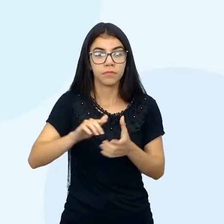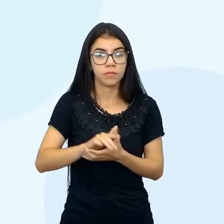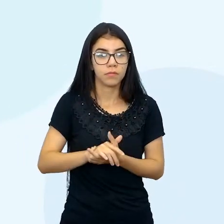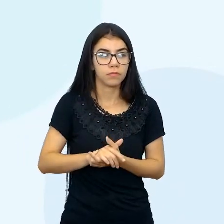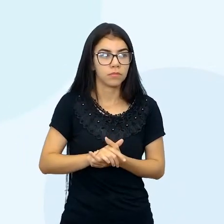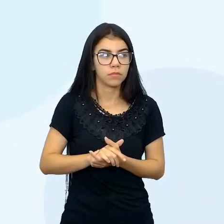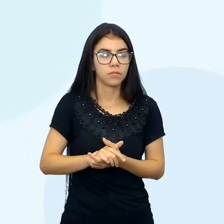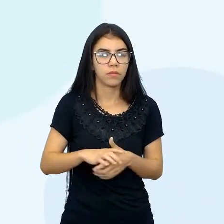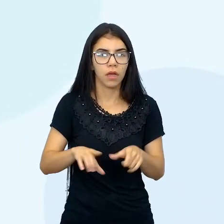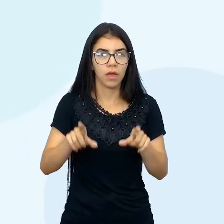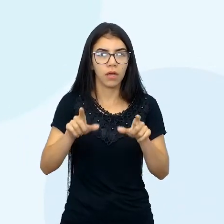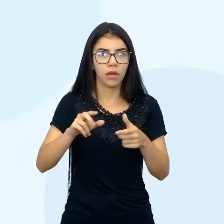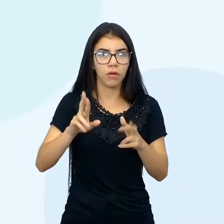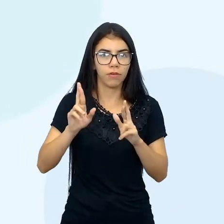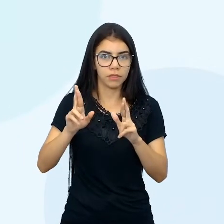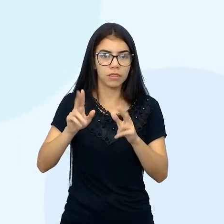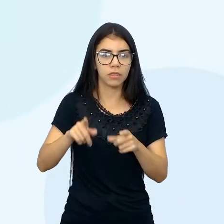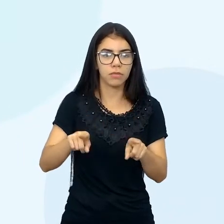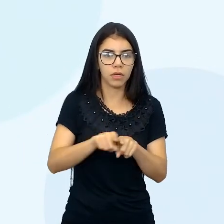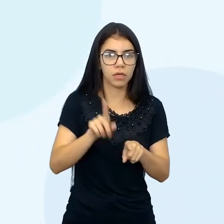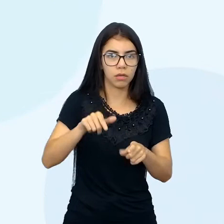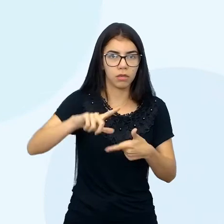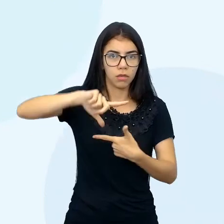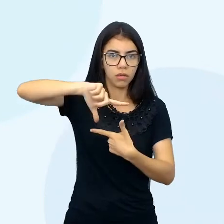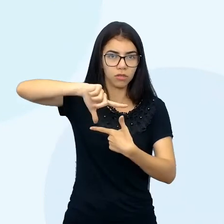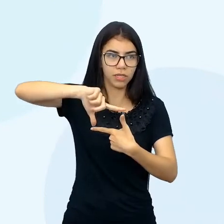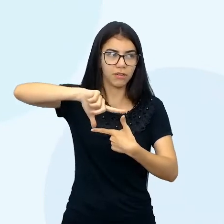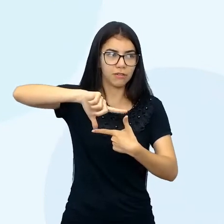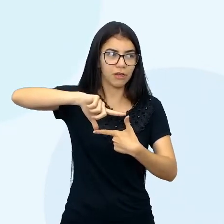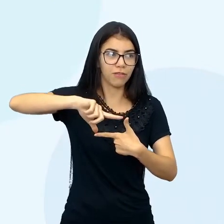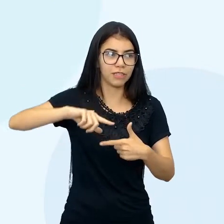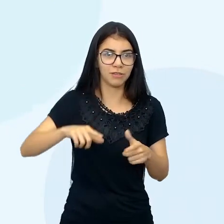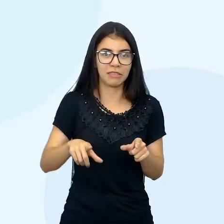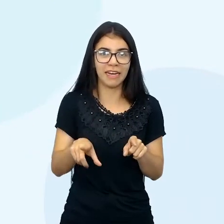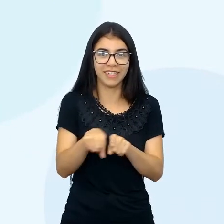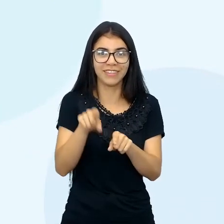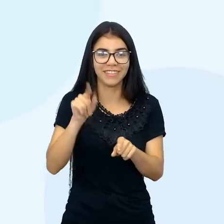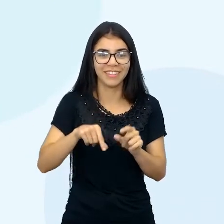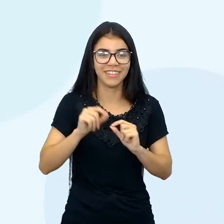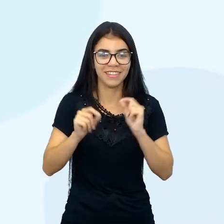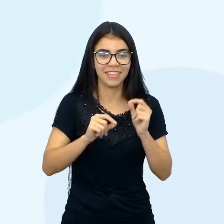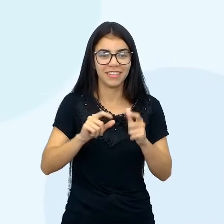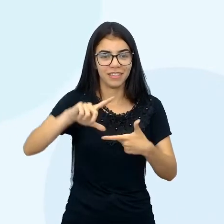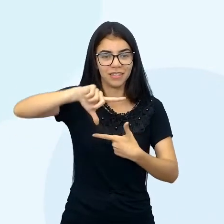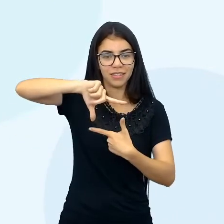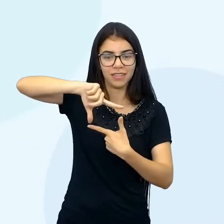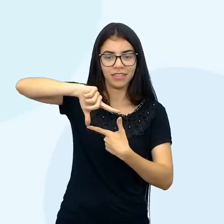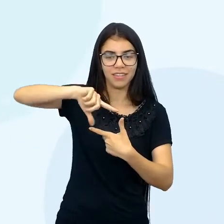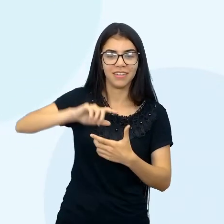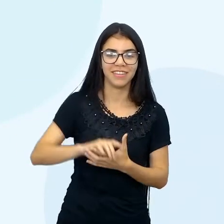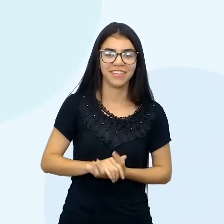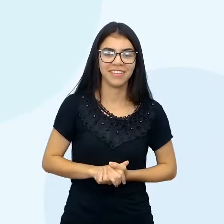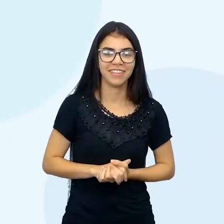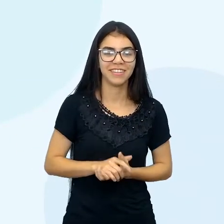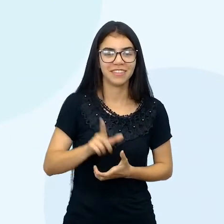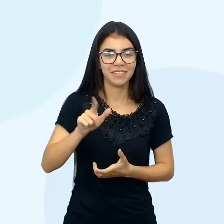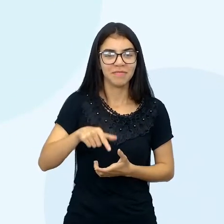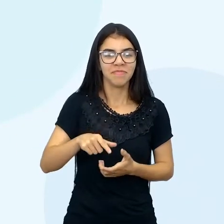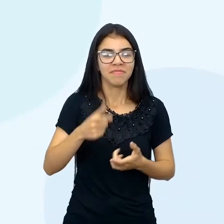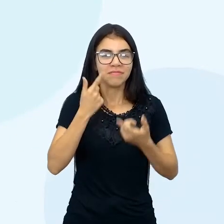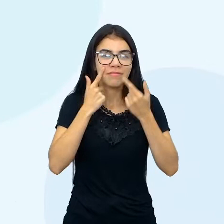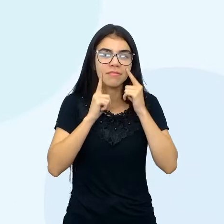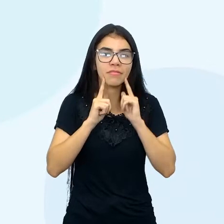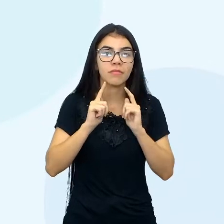estava pensando. Eu vou relacionar essa imagem que está na tela agora do rapaz chorando com essa imagem. Olha só, você corta do rapaz